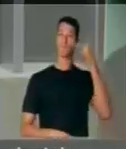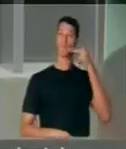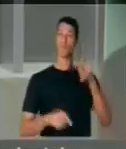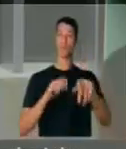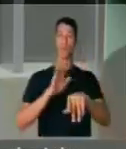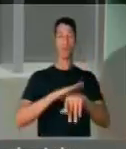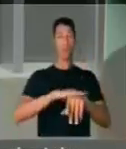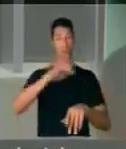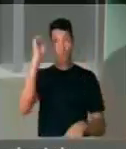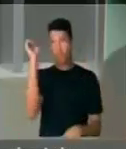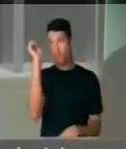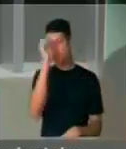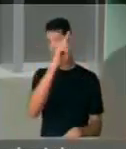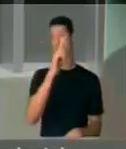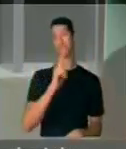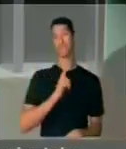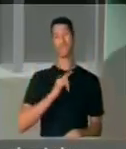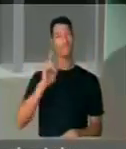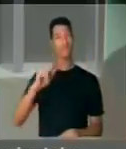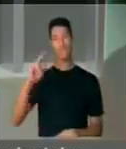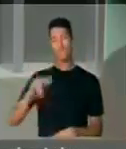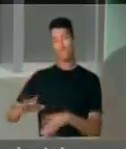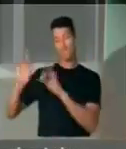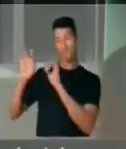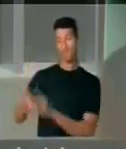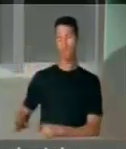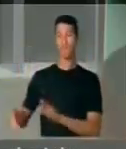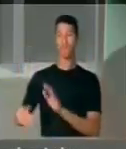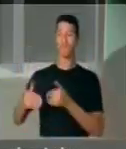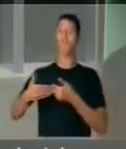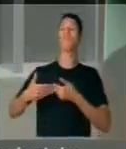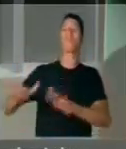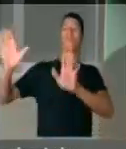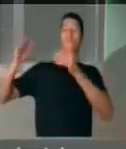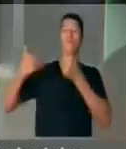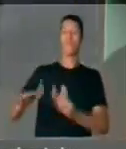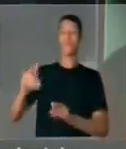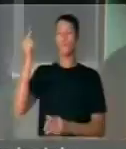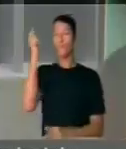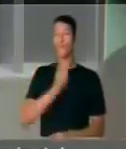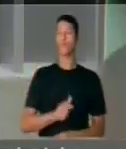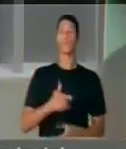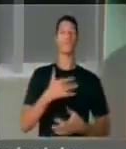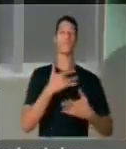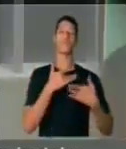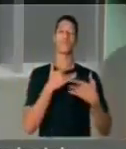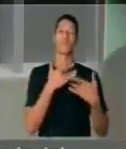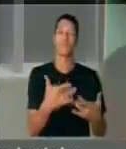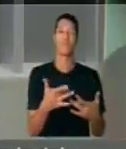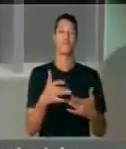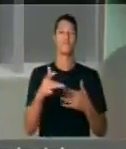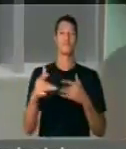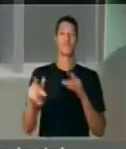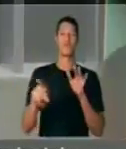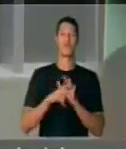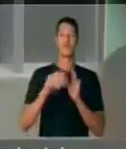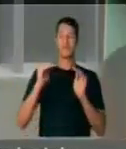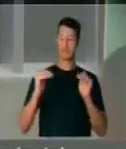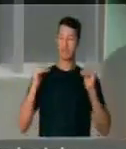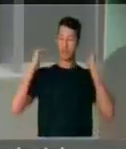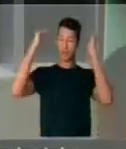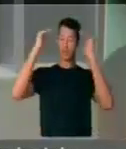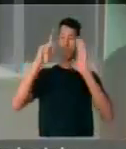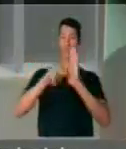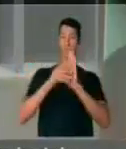nas horas mais difíceis. Nunca joguei para a plateia para ganhar simpatias em detrimento da altivez